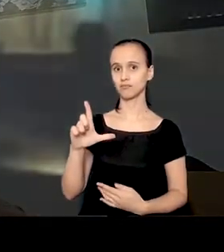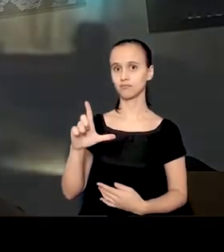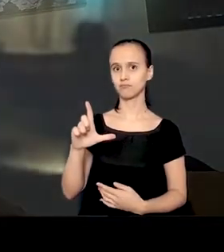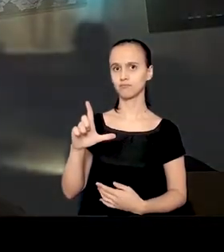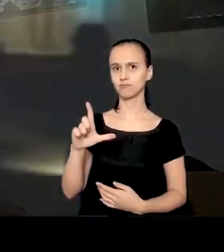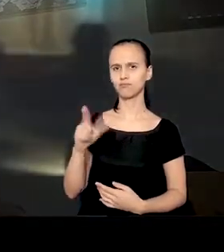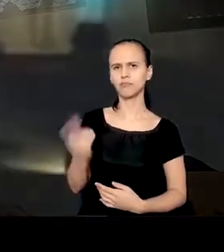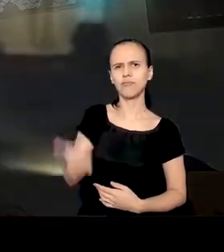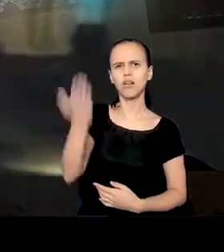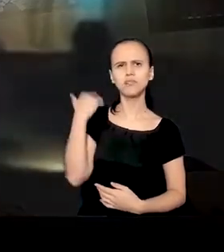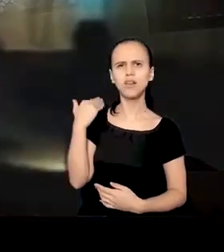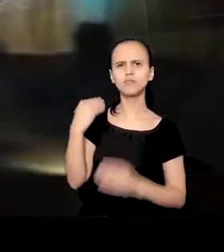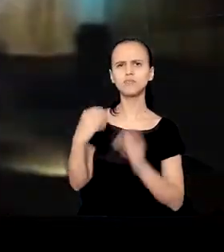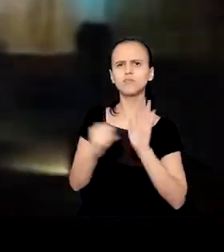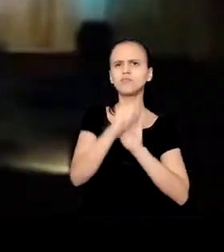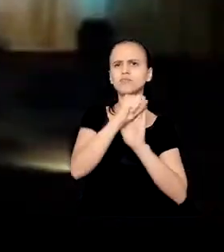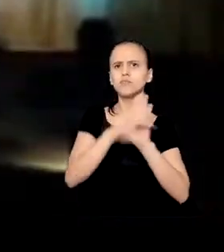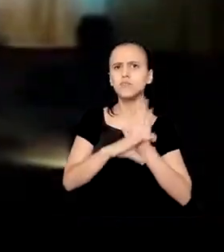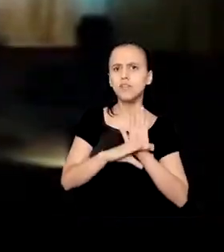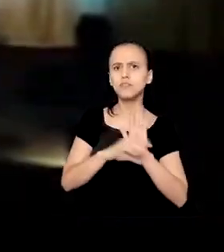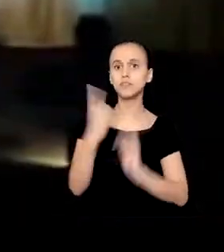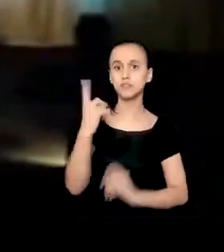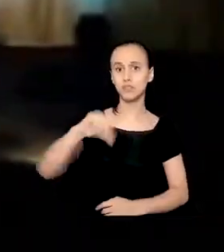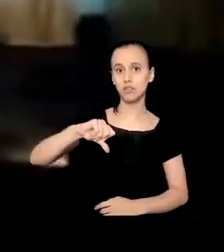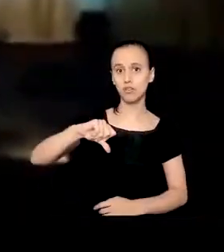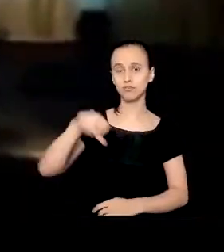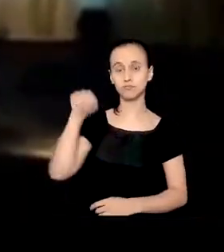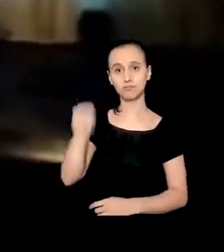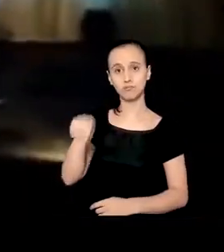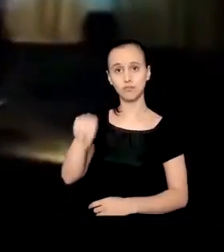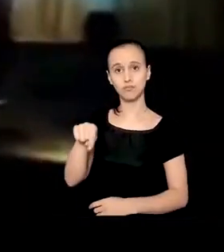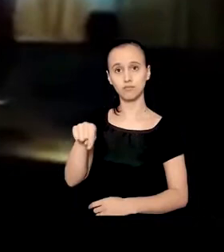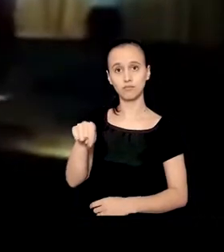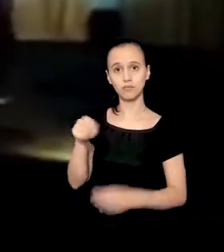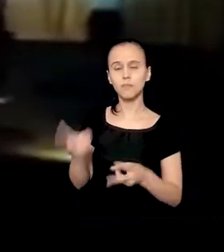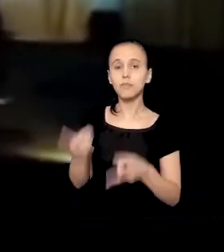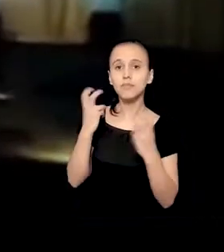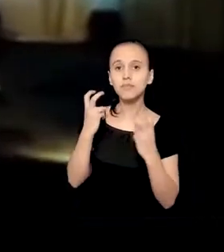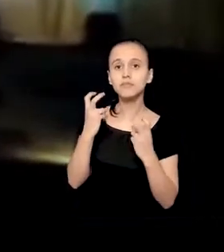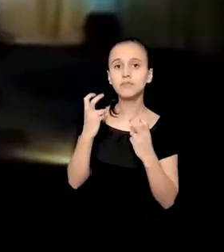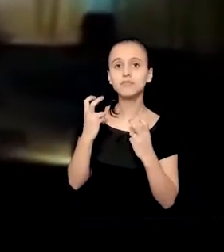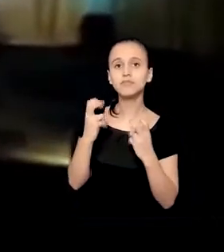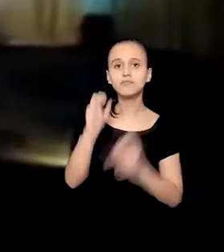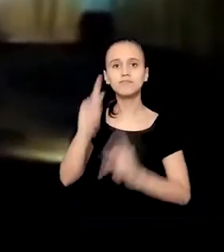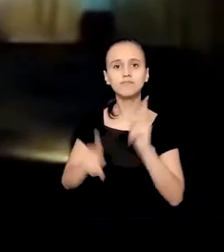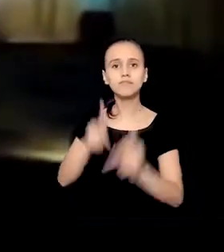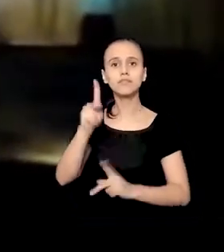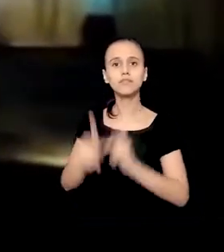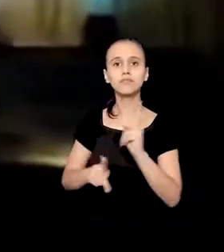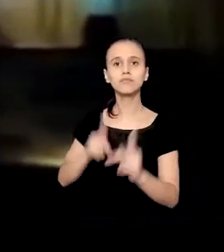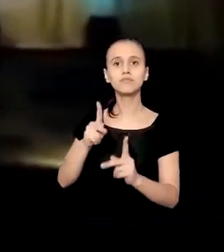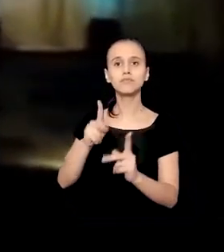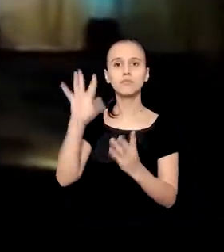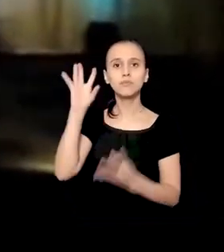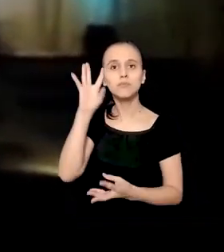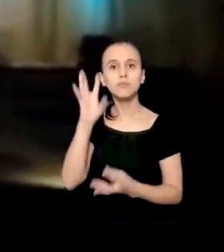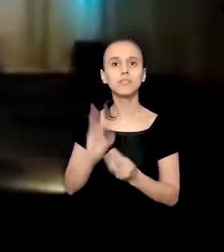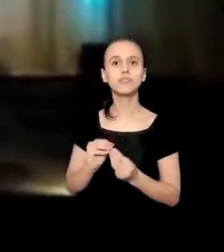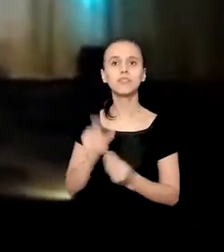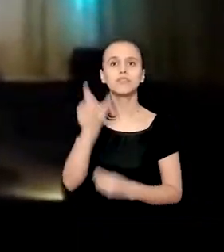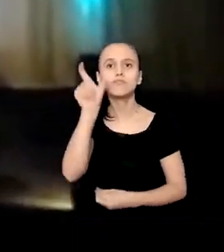século XVIII, ele se interessa pela própria ideia. Por exemplo, o espírito de um povo, o espírito de uma